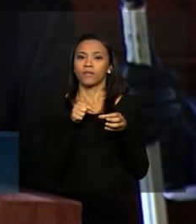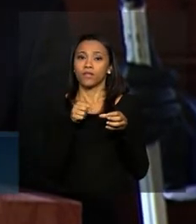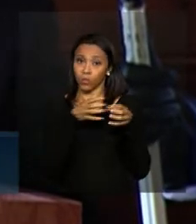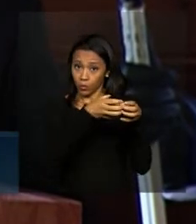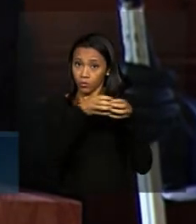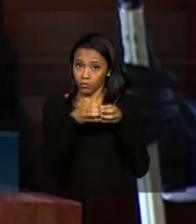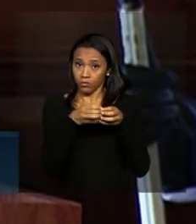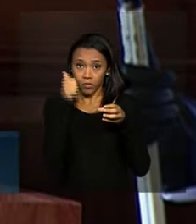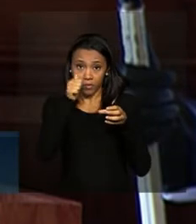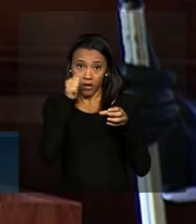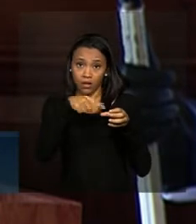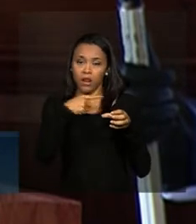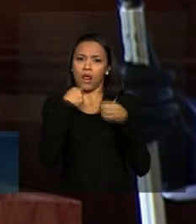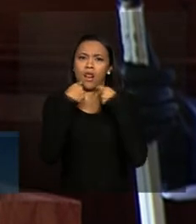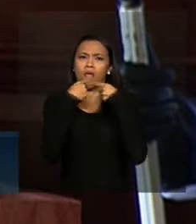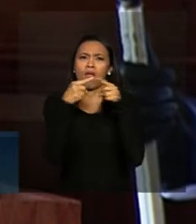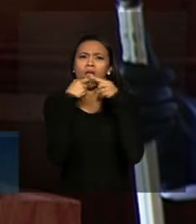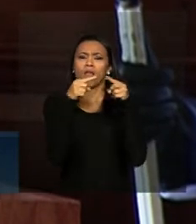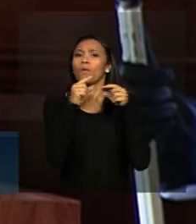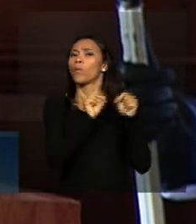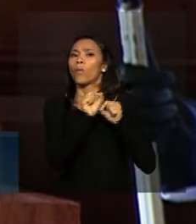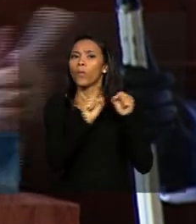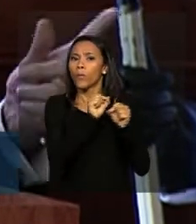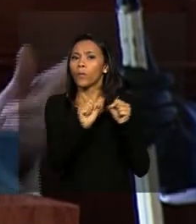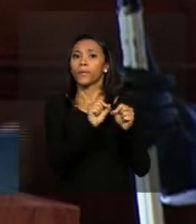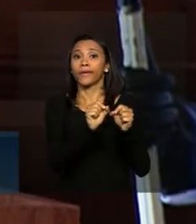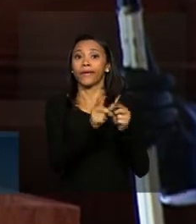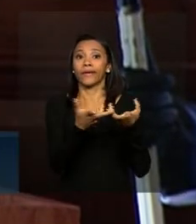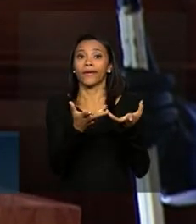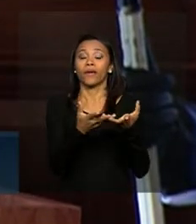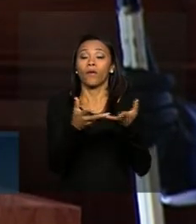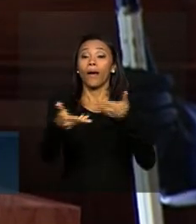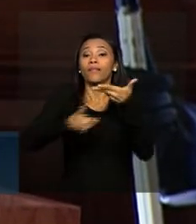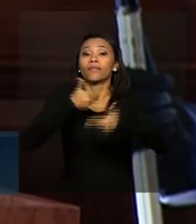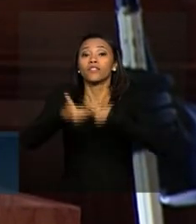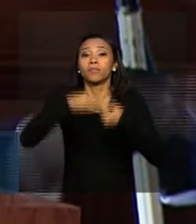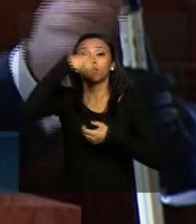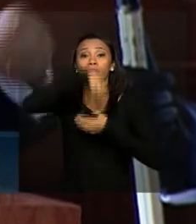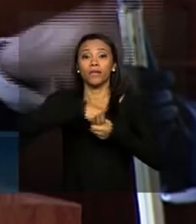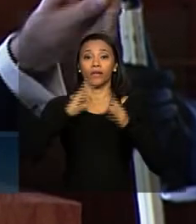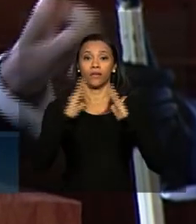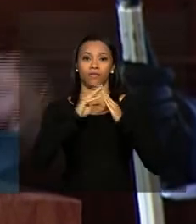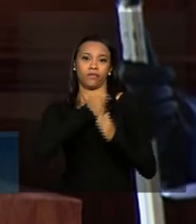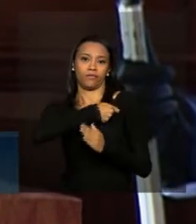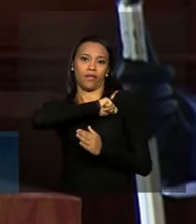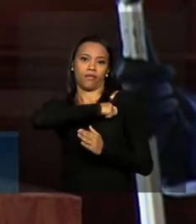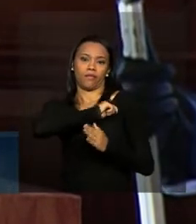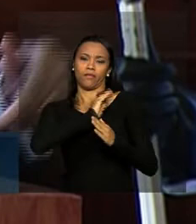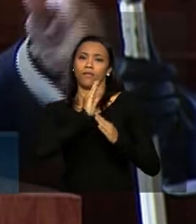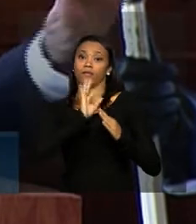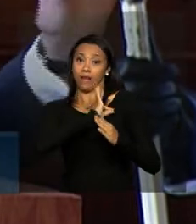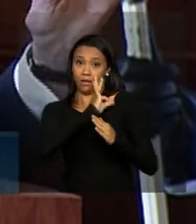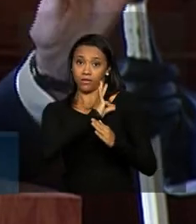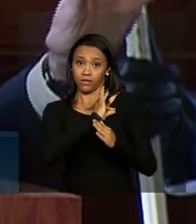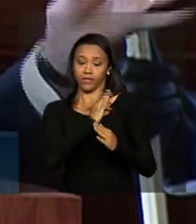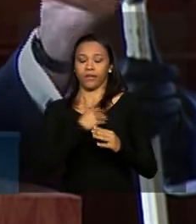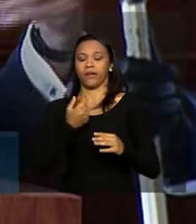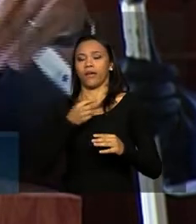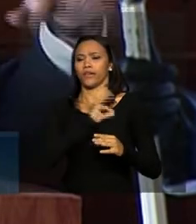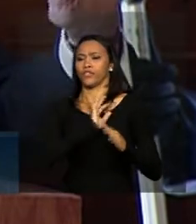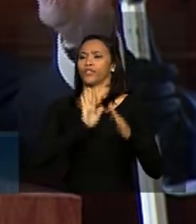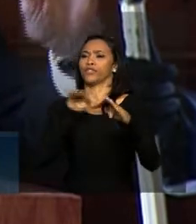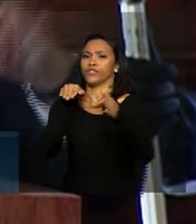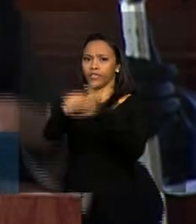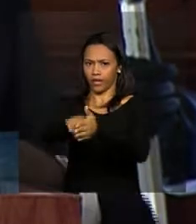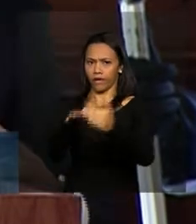Um grupo de mulheres que reclamavam do atendimento nas delegacias de polícia. Enquanto elas falavam, que é claro, chegava lá, dizia